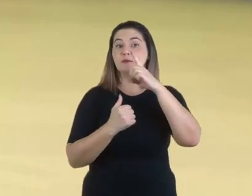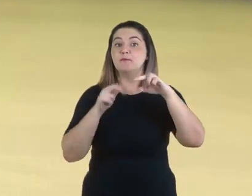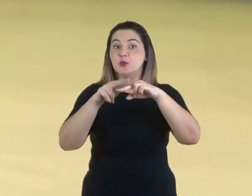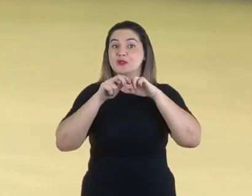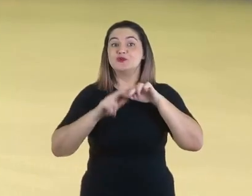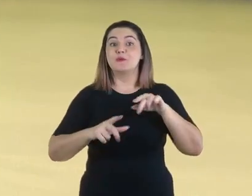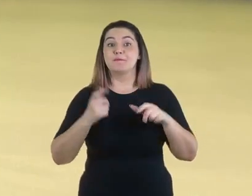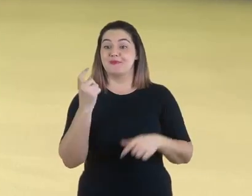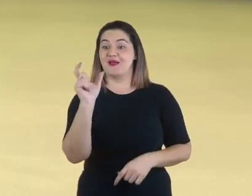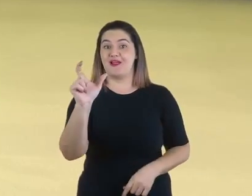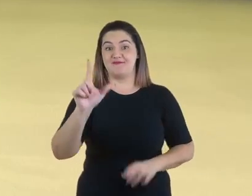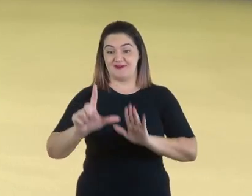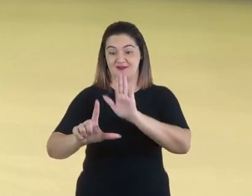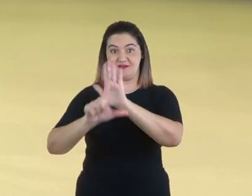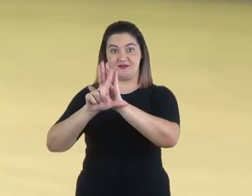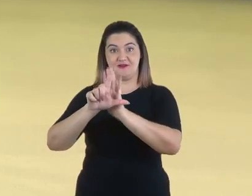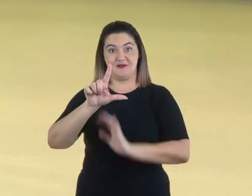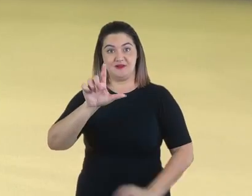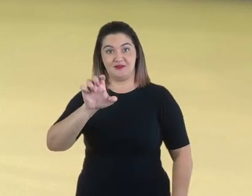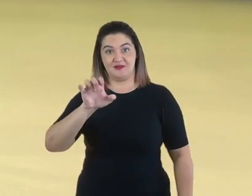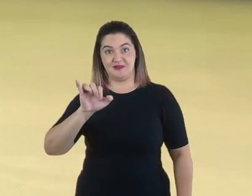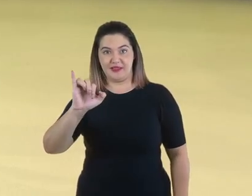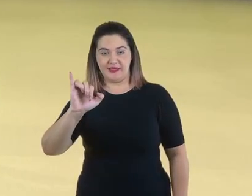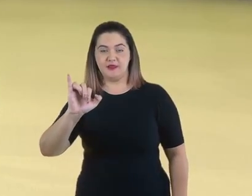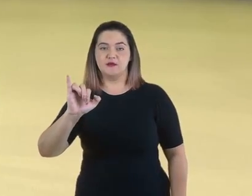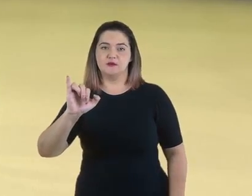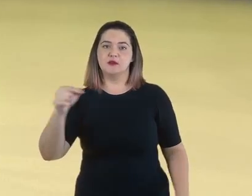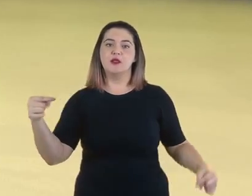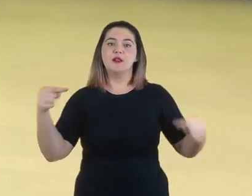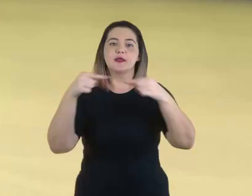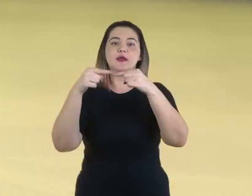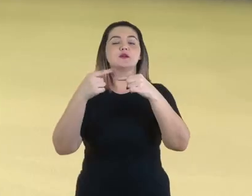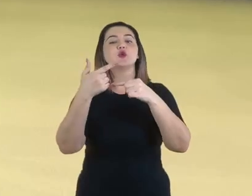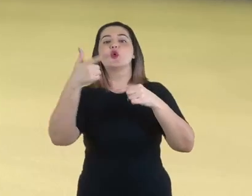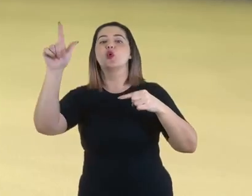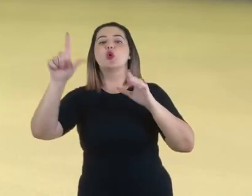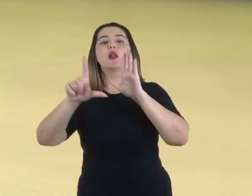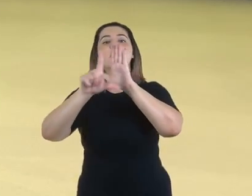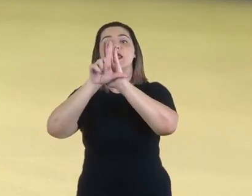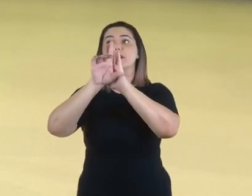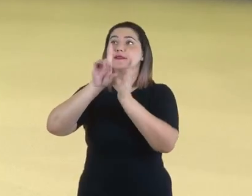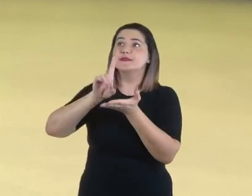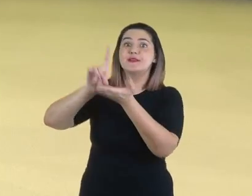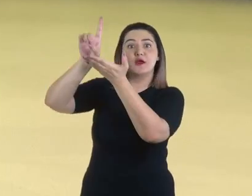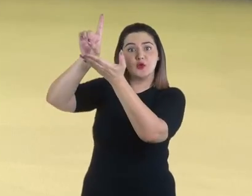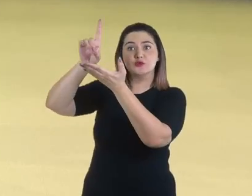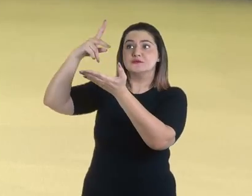ali faz menção a uma outra lei mais importante, que é a lei de